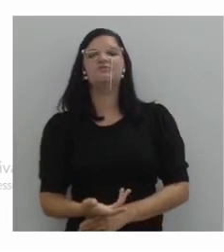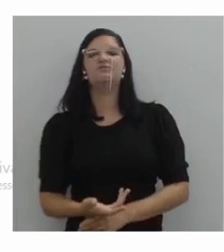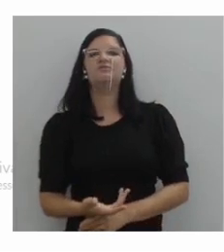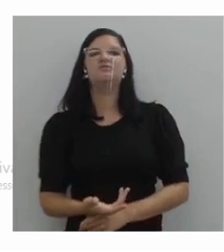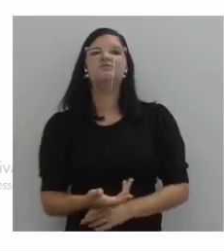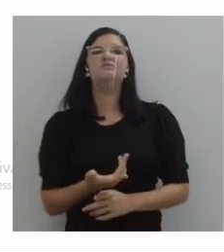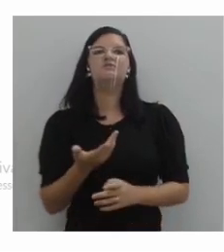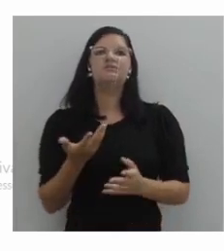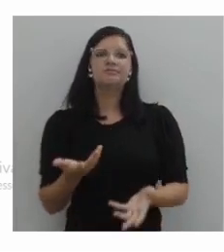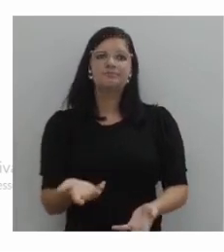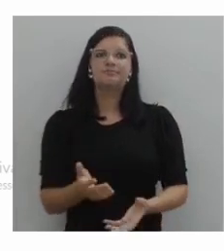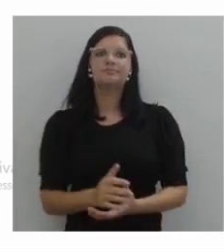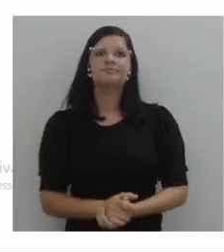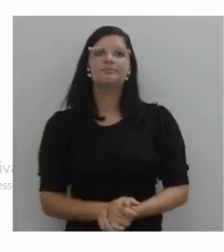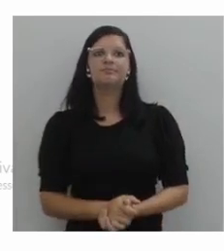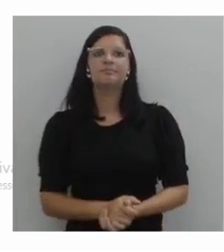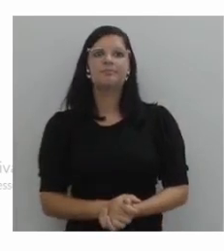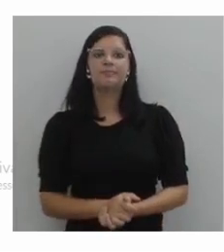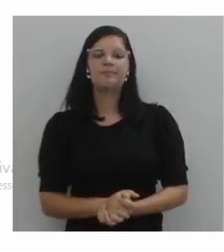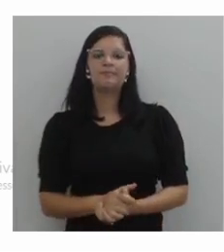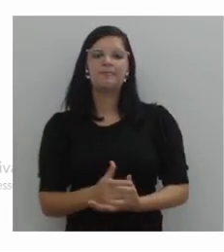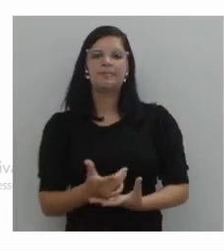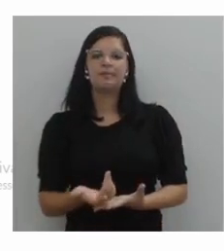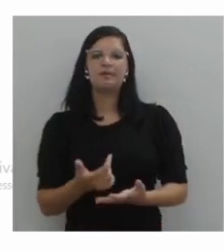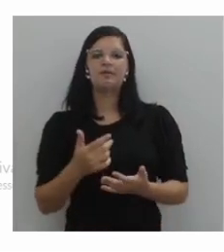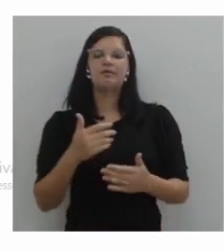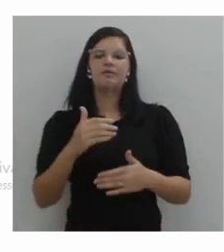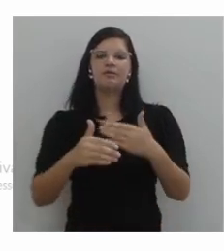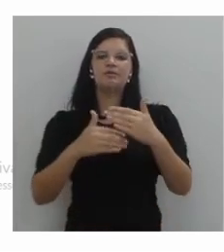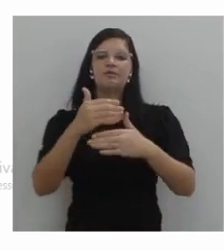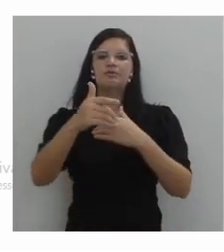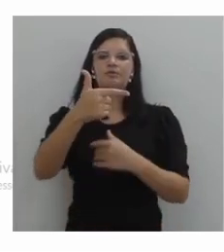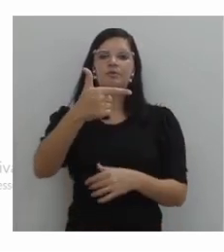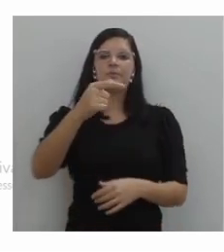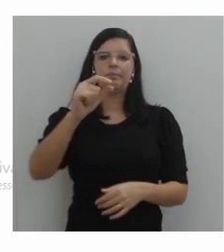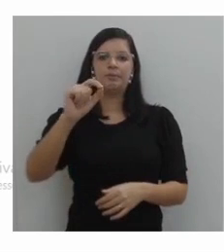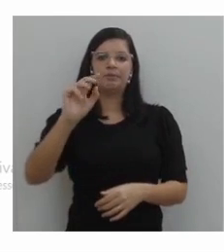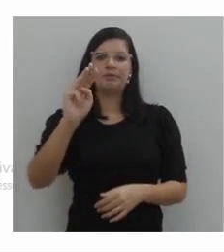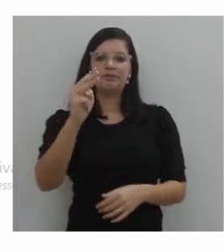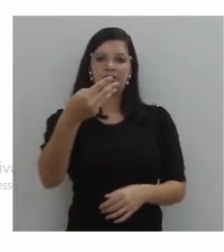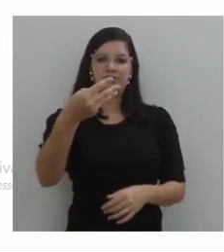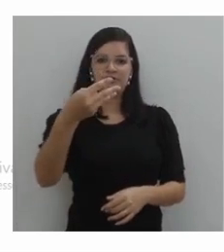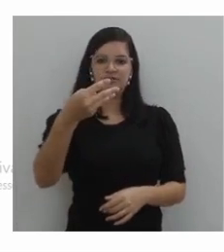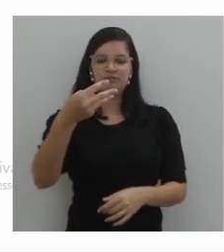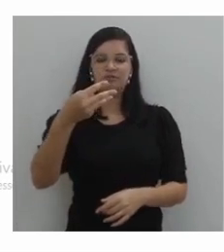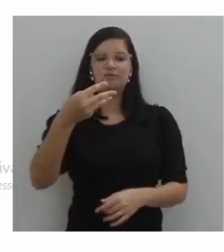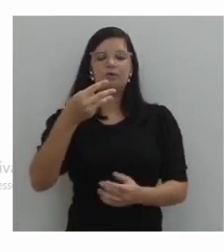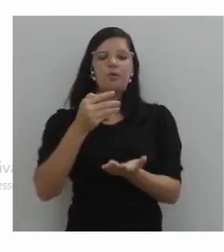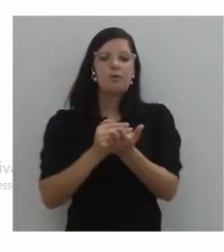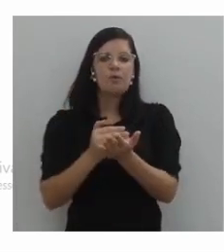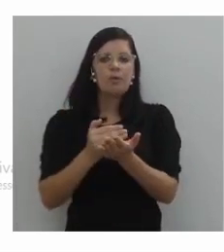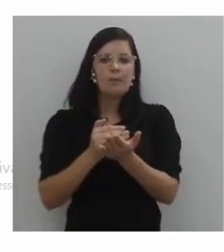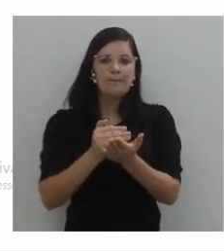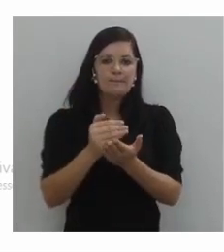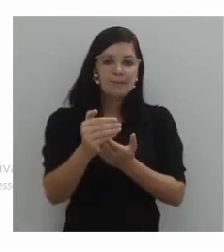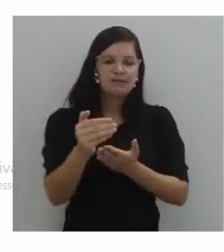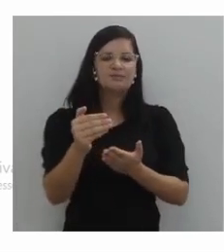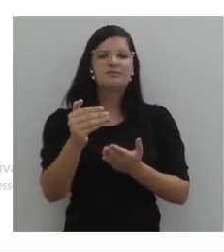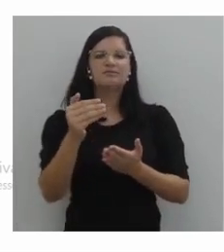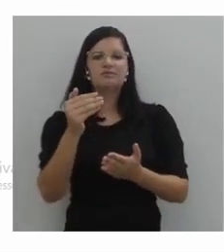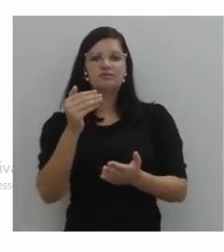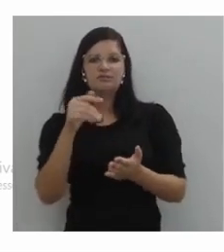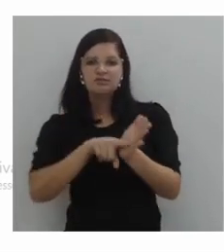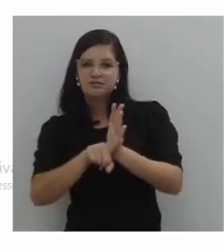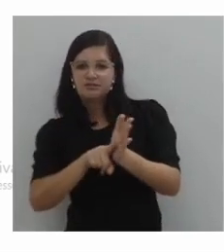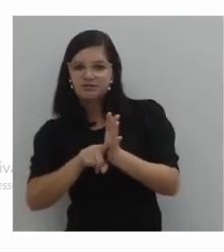as formas da sua existência, tá? A gente vai ver que em 2003, tá? Foi quando ele começou a